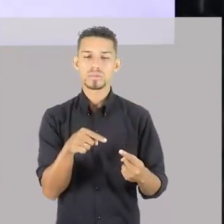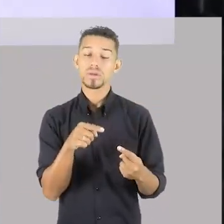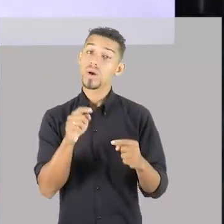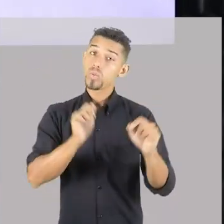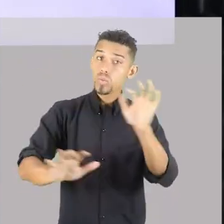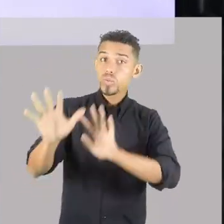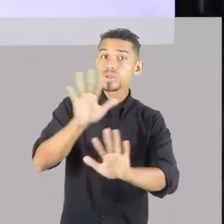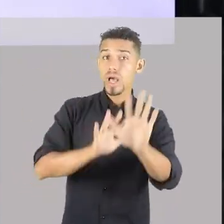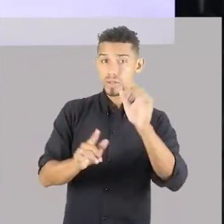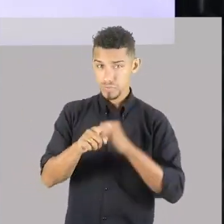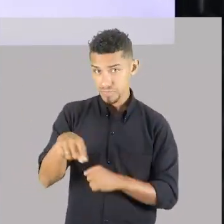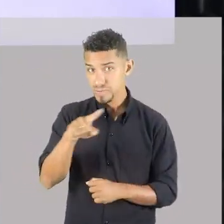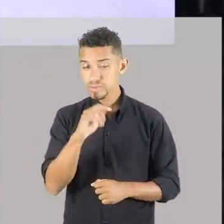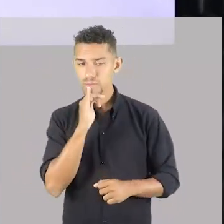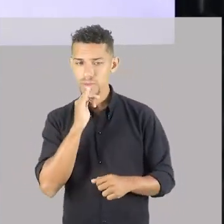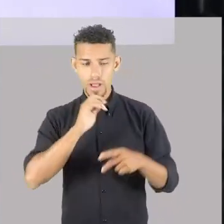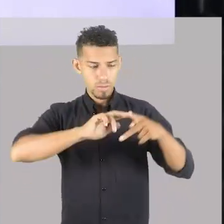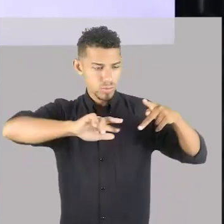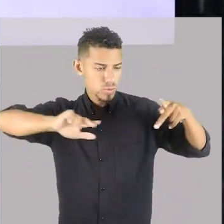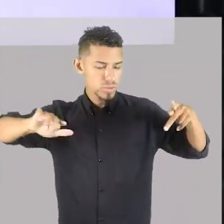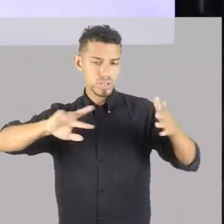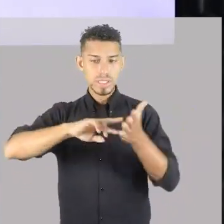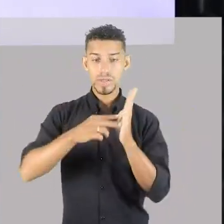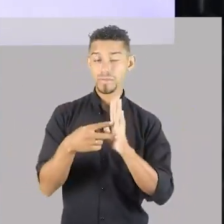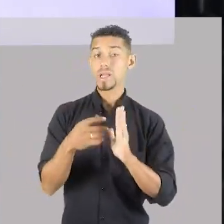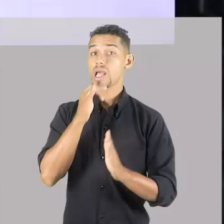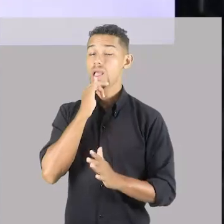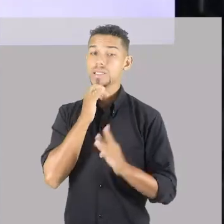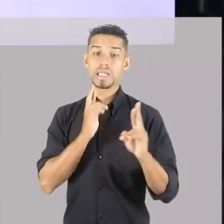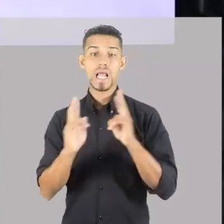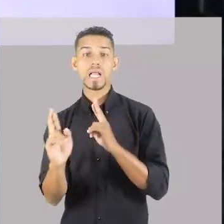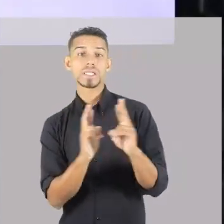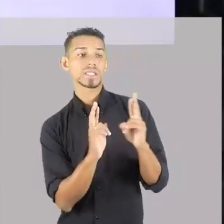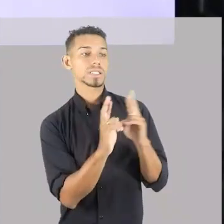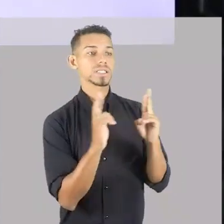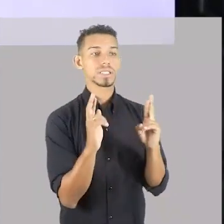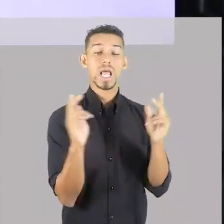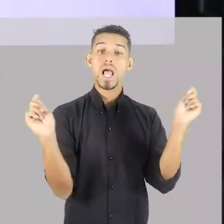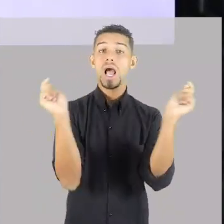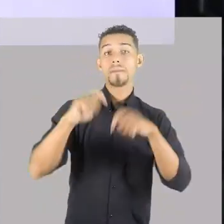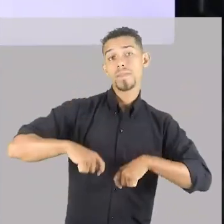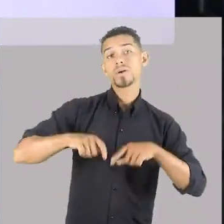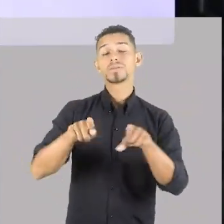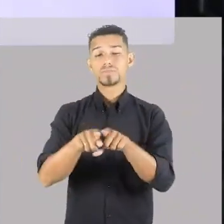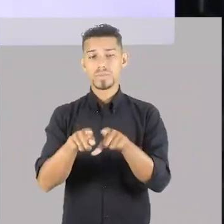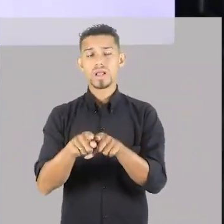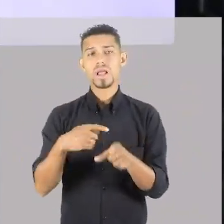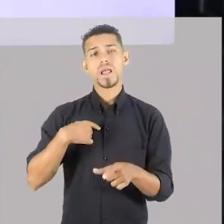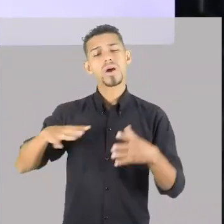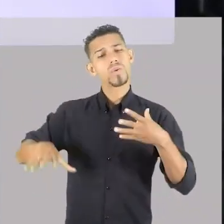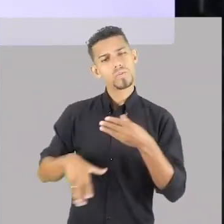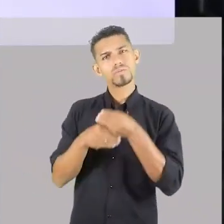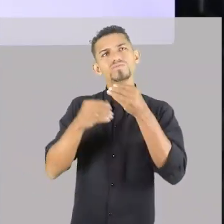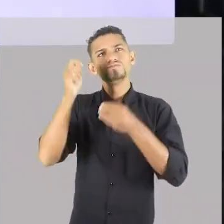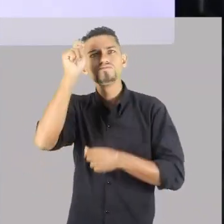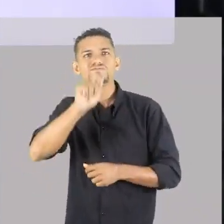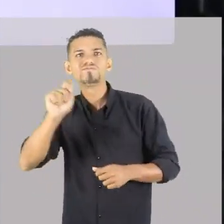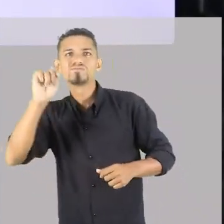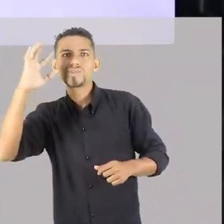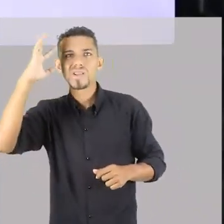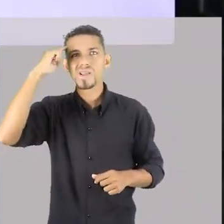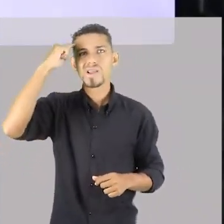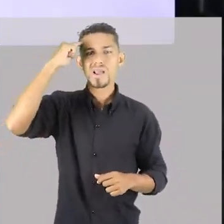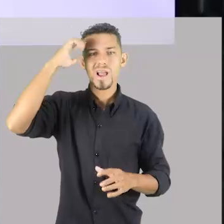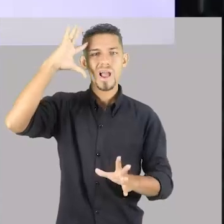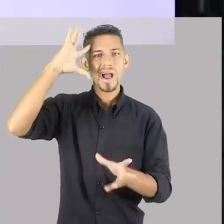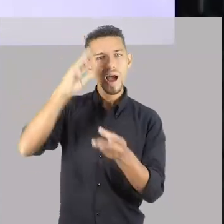tenham cuidado com isso. A plurissignificação está relacionada com a possibilidade de eu associar ideias, mas